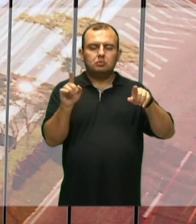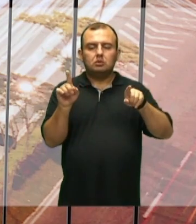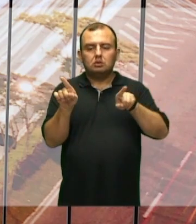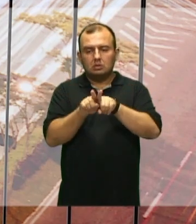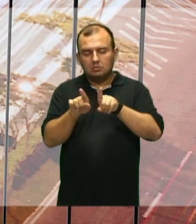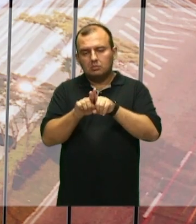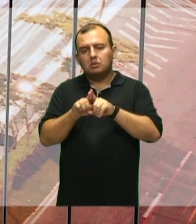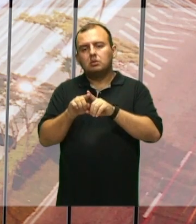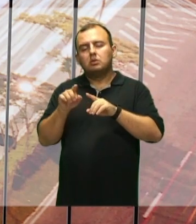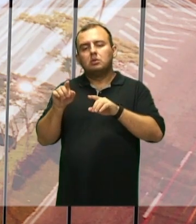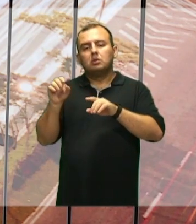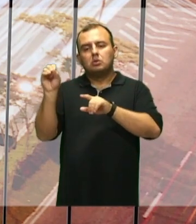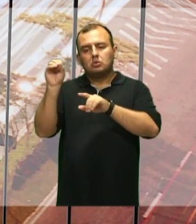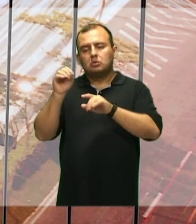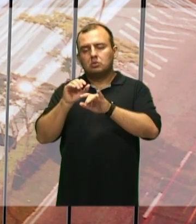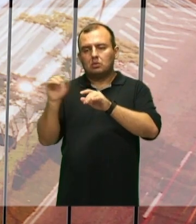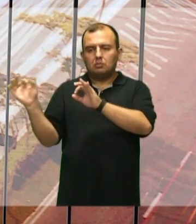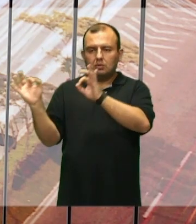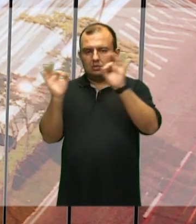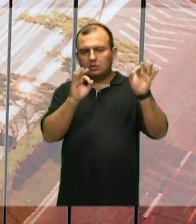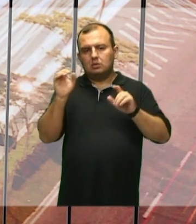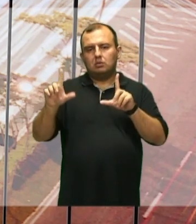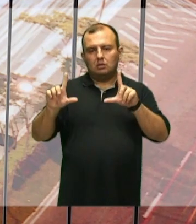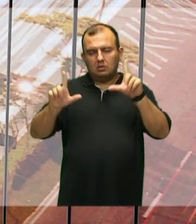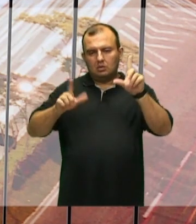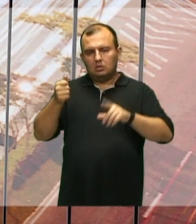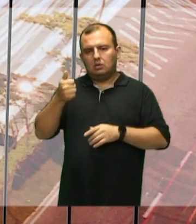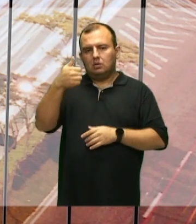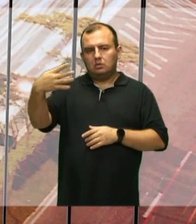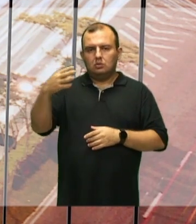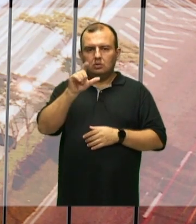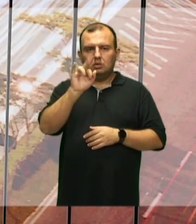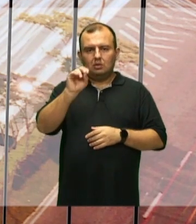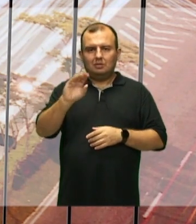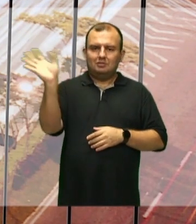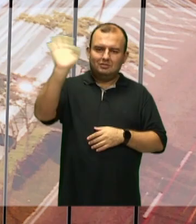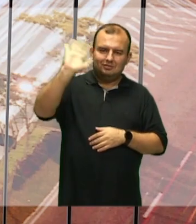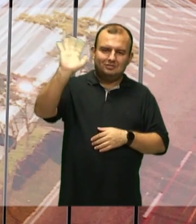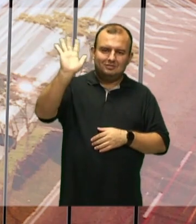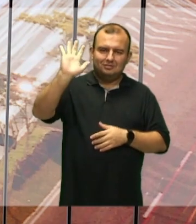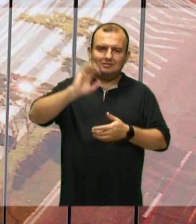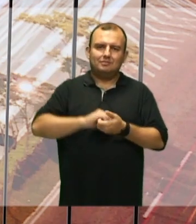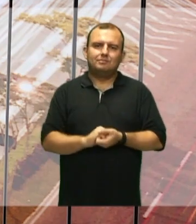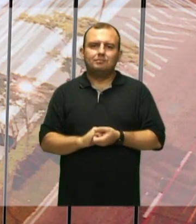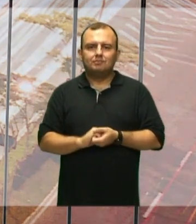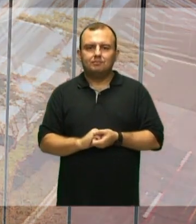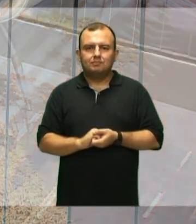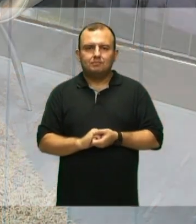são transmitidas pelo Canal 14 da Claro TV até a próxima